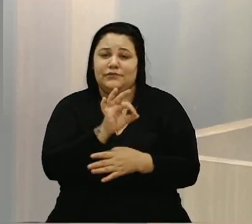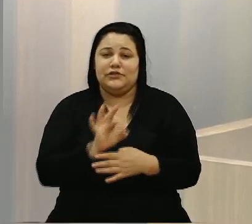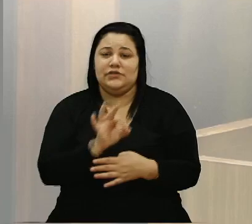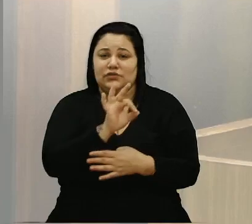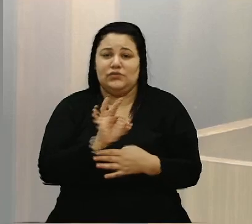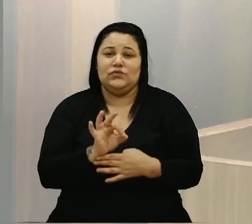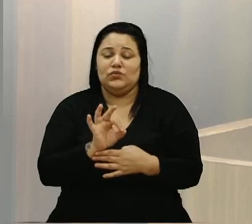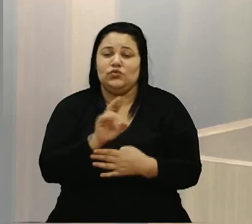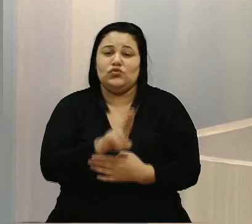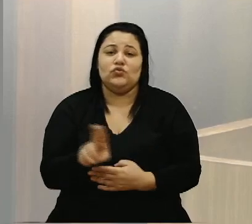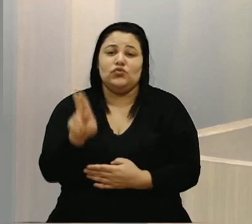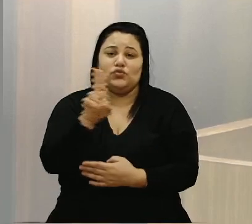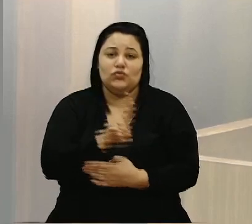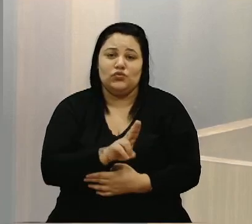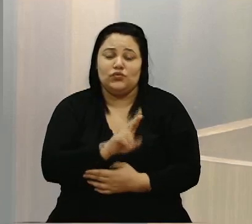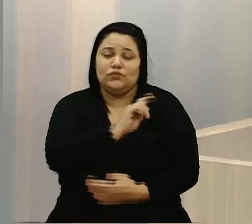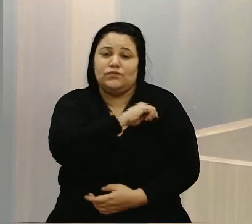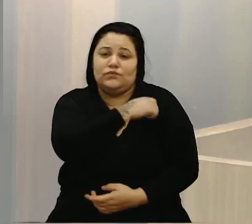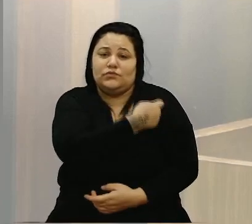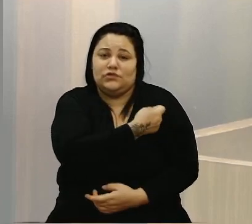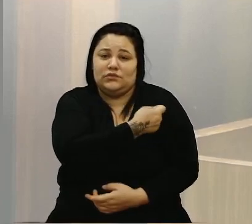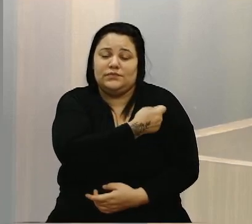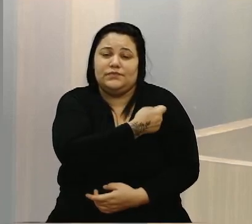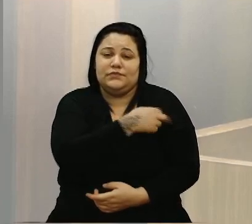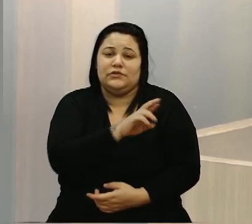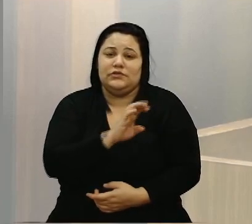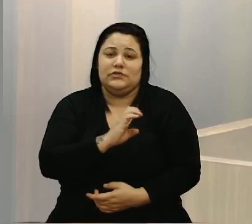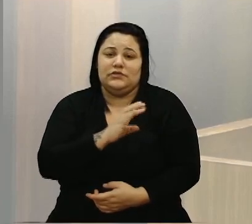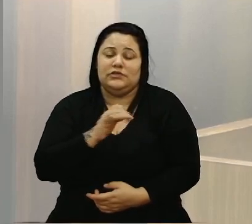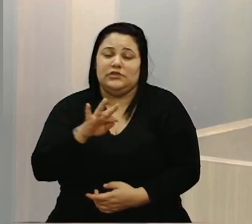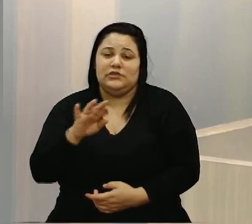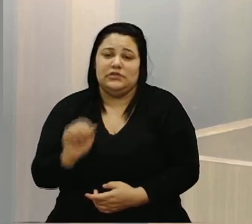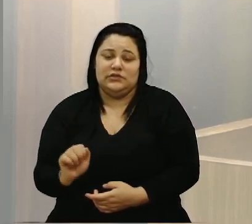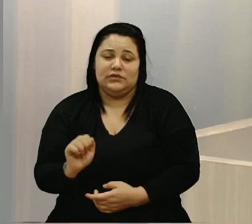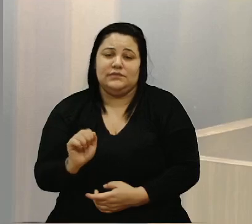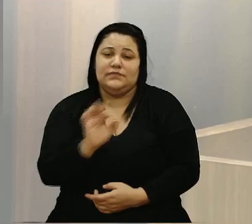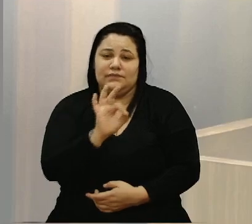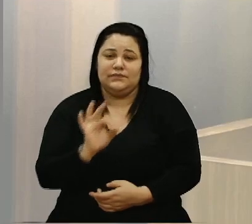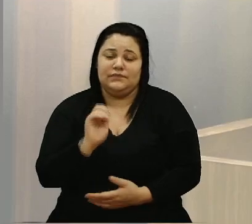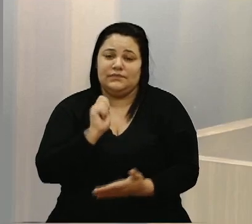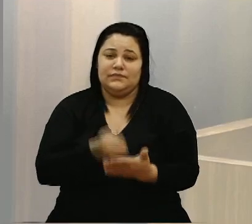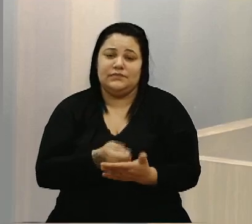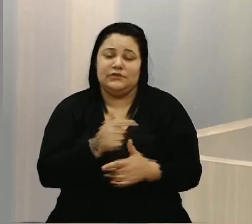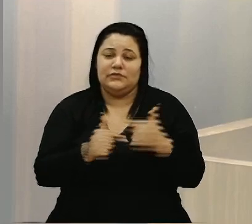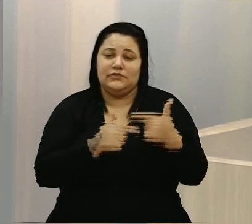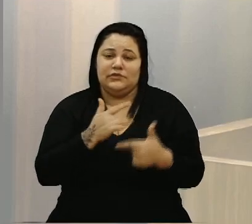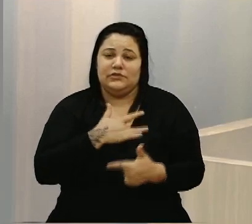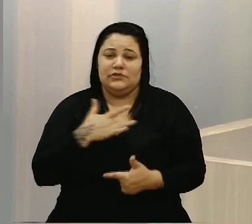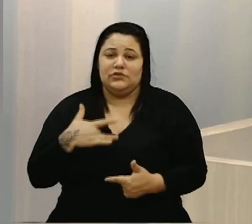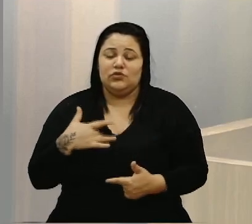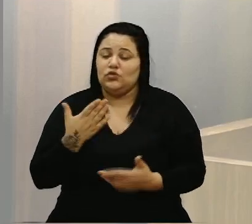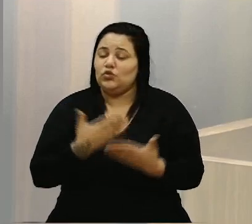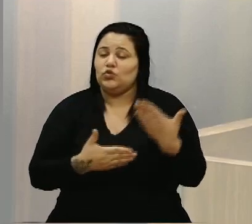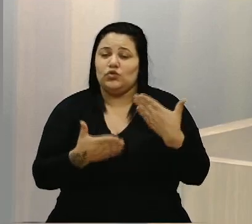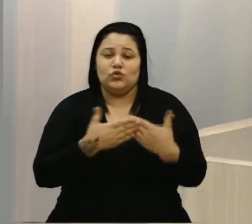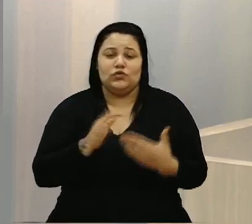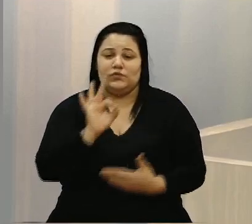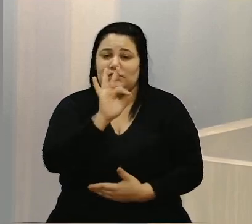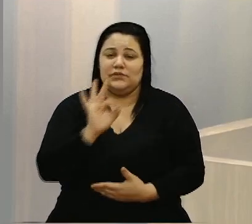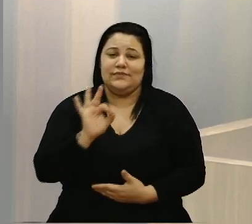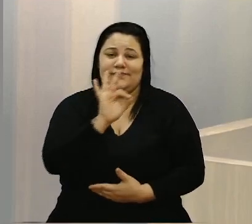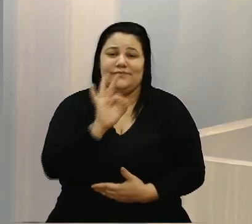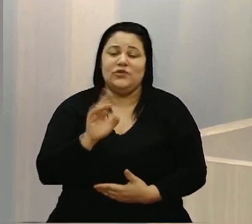de aplicação da receita em serviços de saúde, né? Todos aqui sabem que esses percentuais nunca baixaram